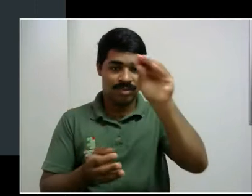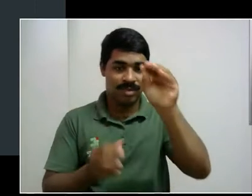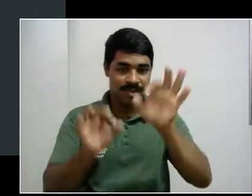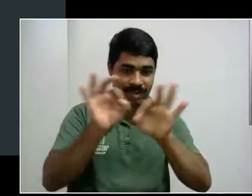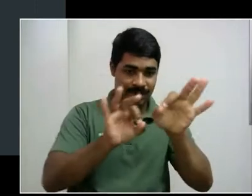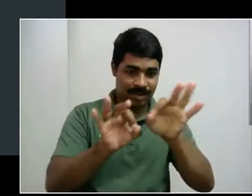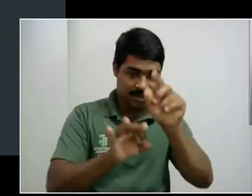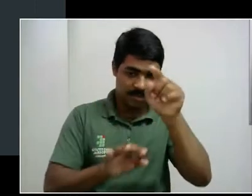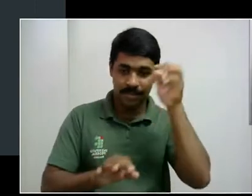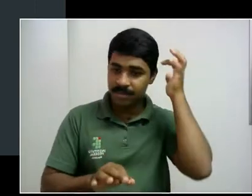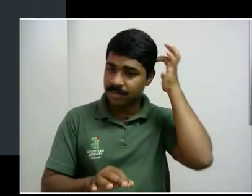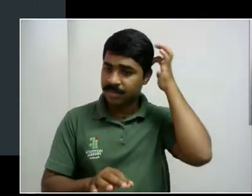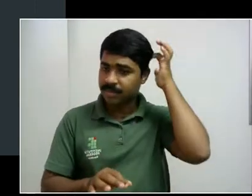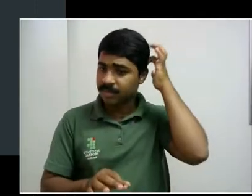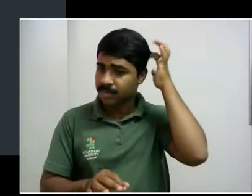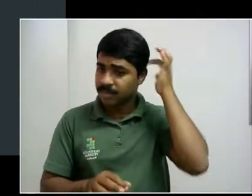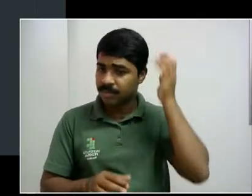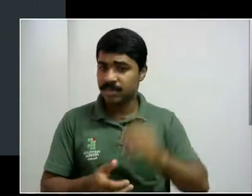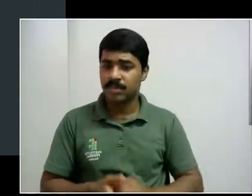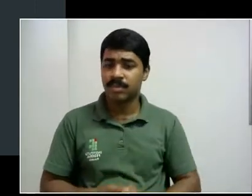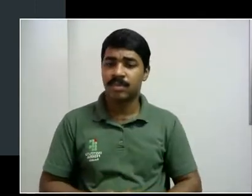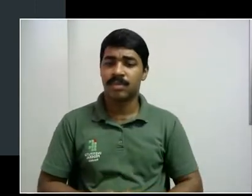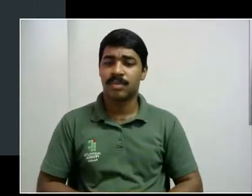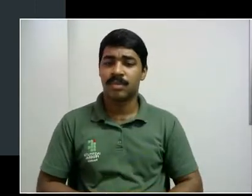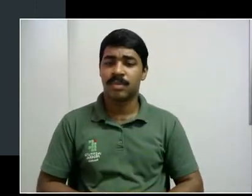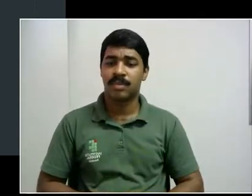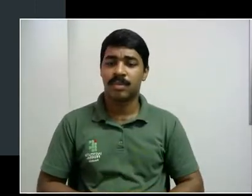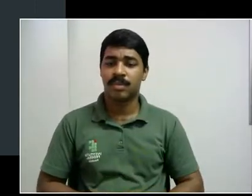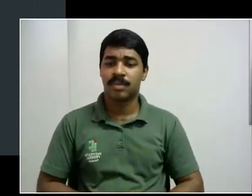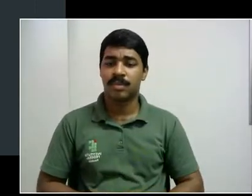Ó, tem que ser menos 2x.